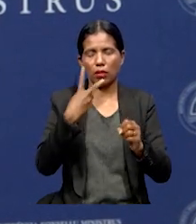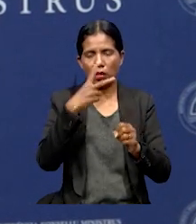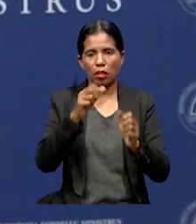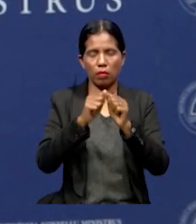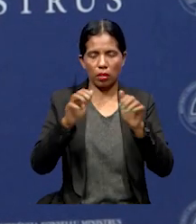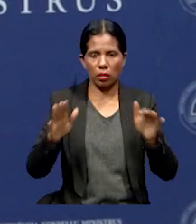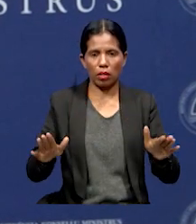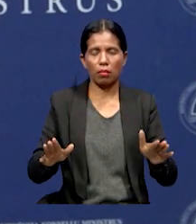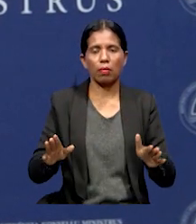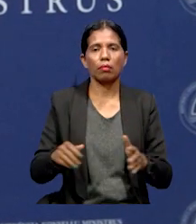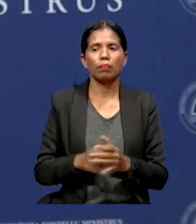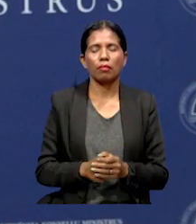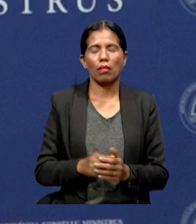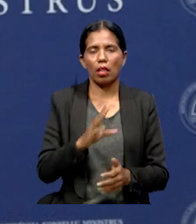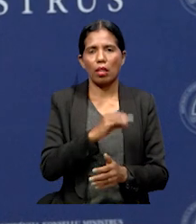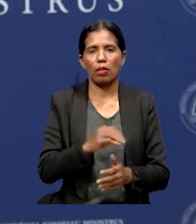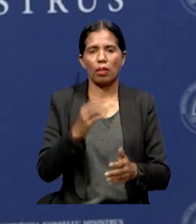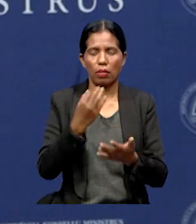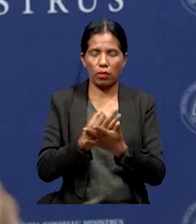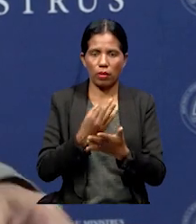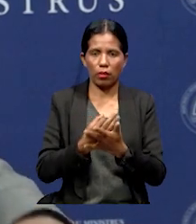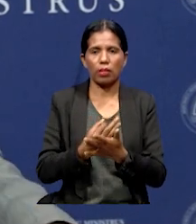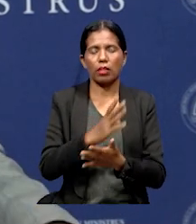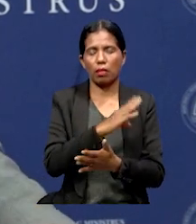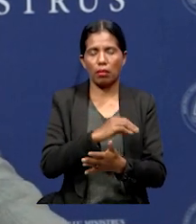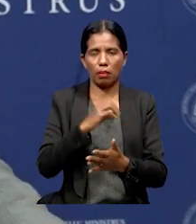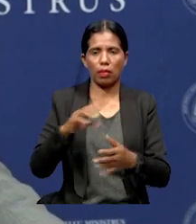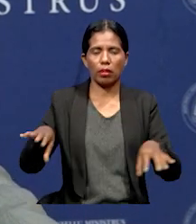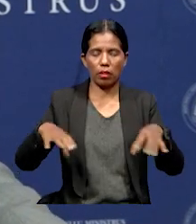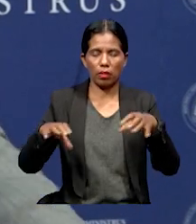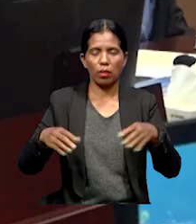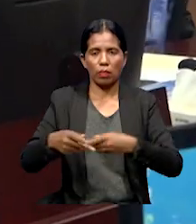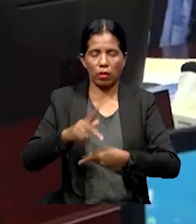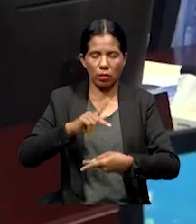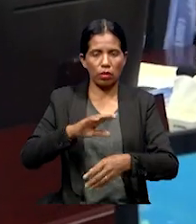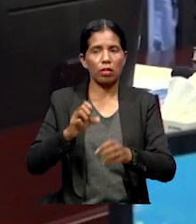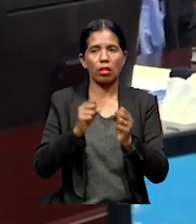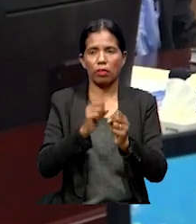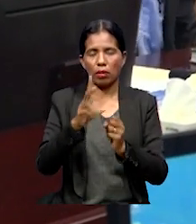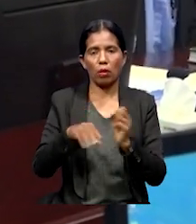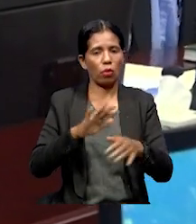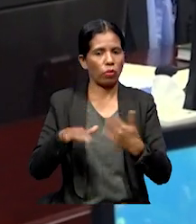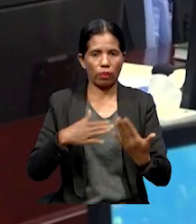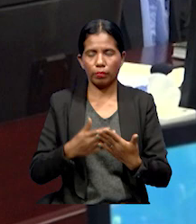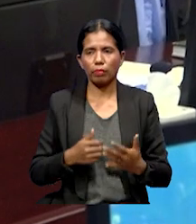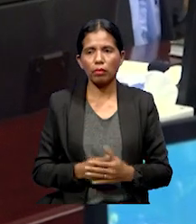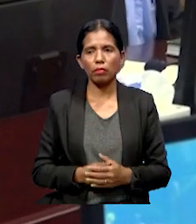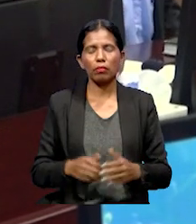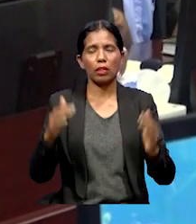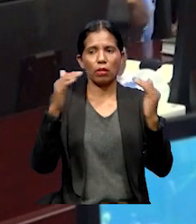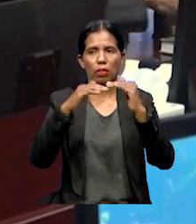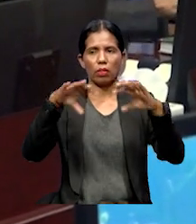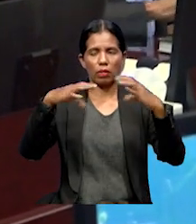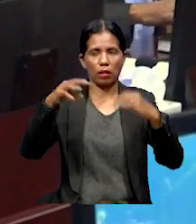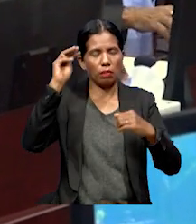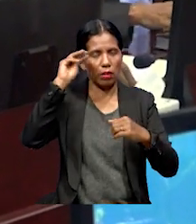administrativo logística, não financeira ba sistema de Proteção Civil Tomac. E a reunião do Conselho Ministro né, aprova